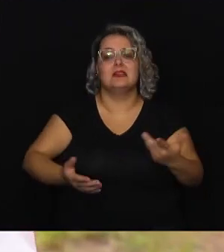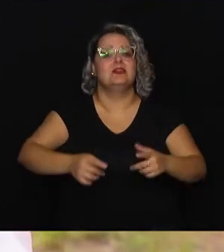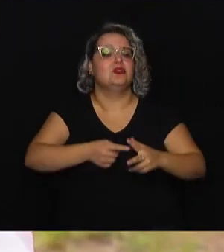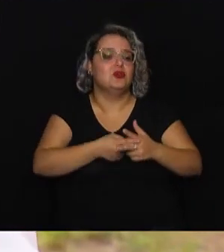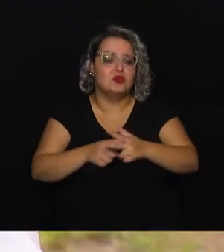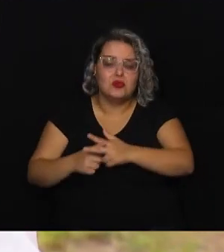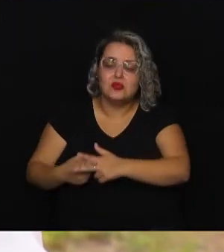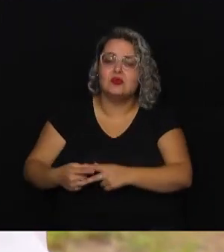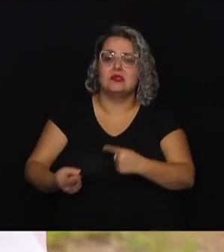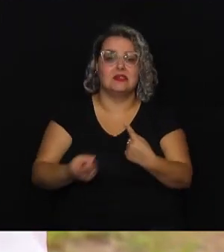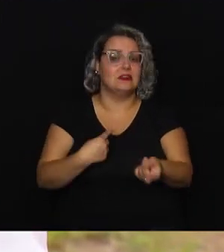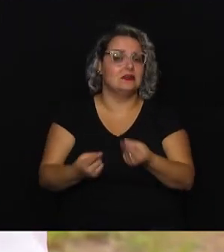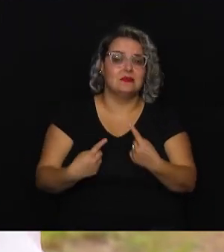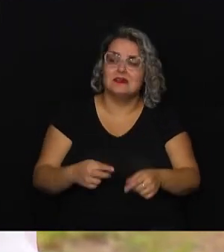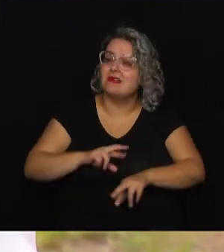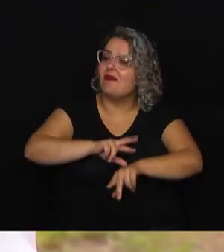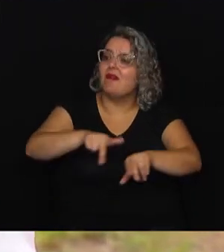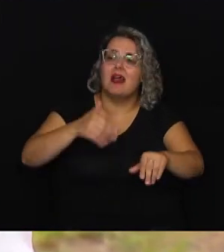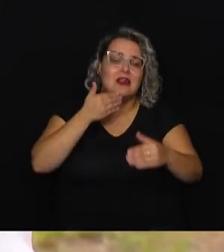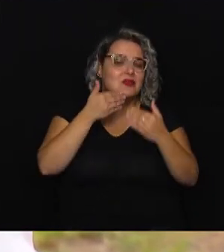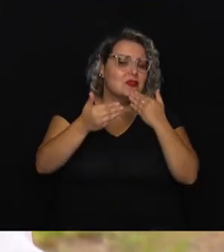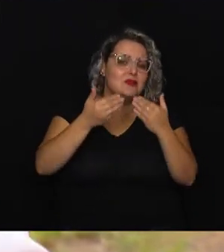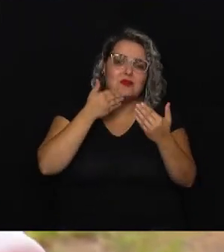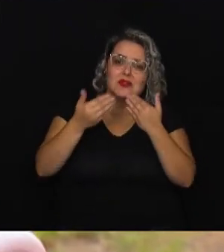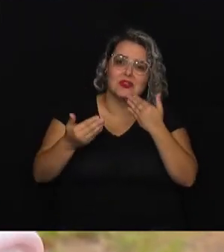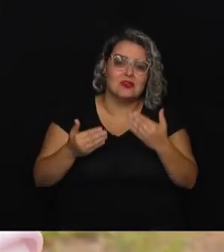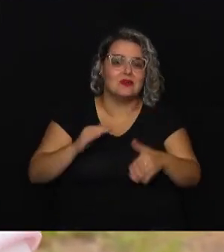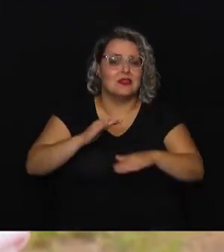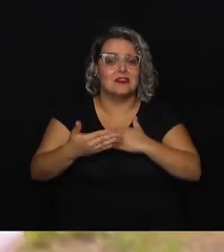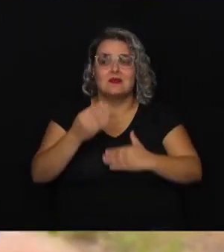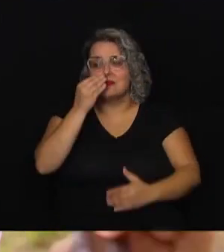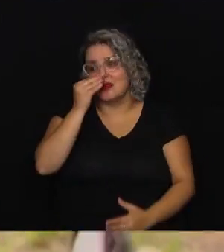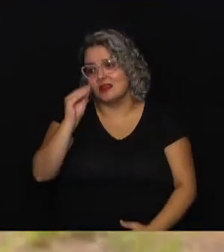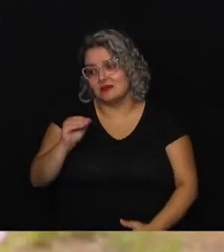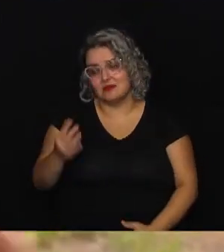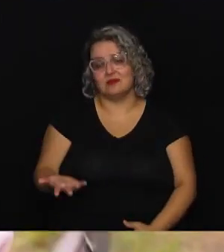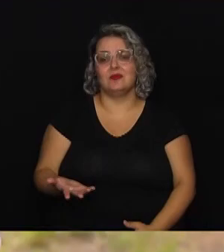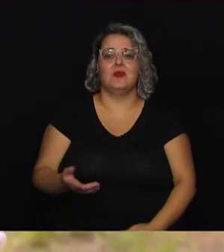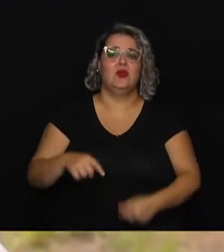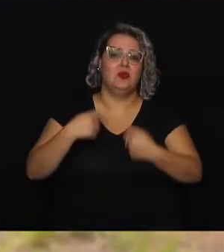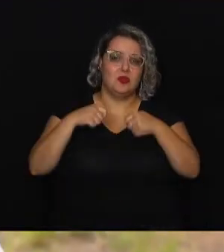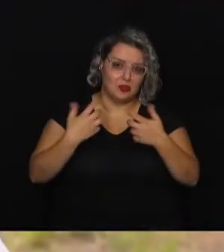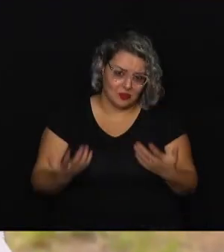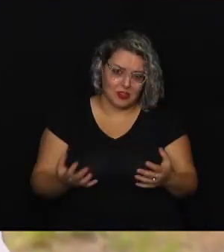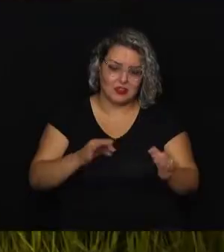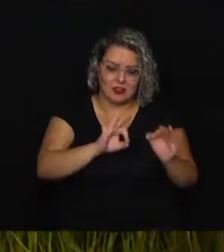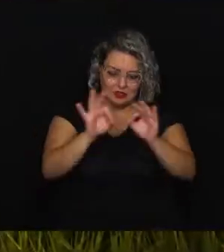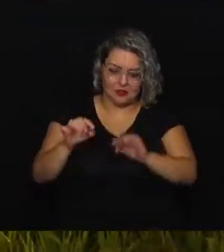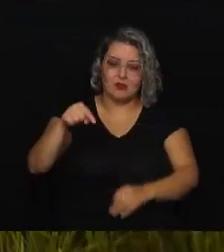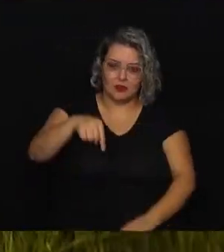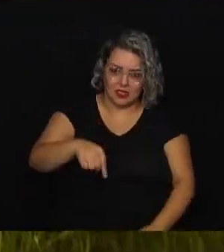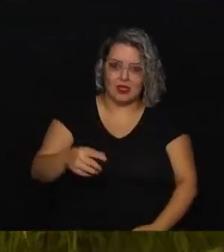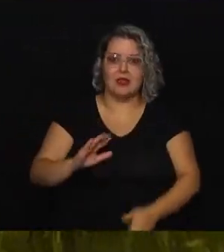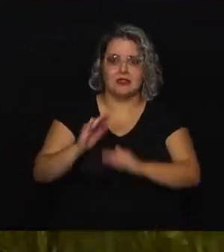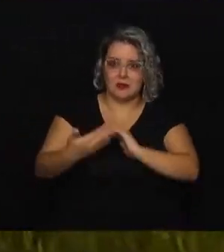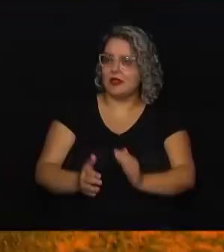das estradas. Então, são muitas demandas que precisa os olhos estarem voltados para o Village.